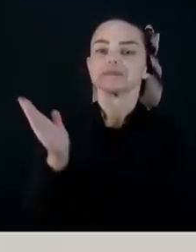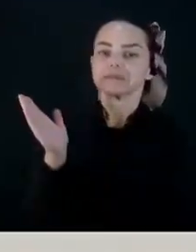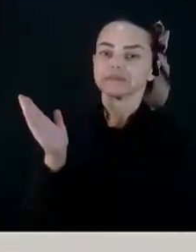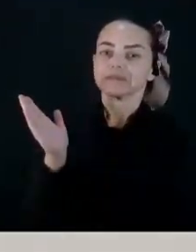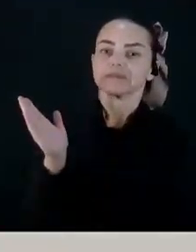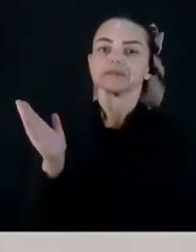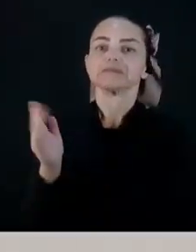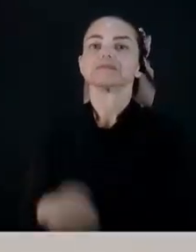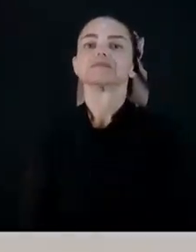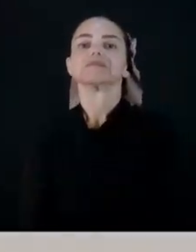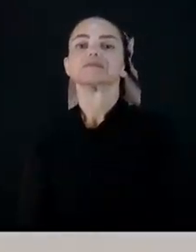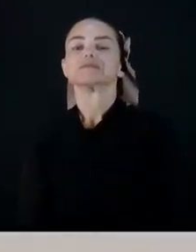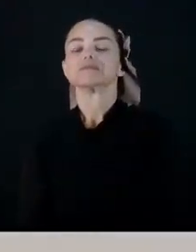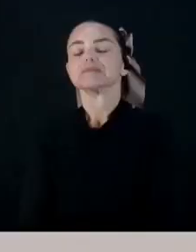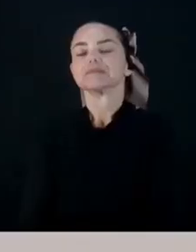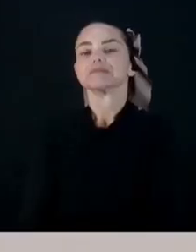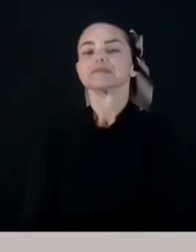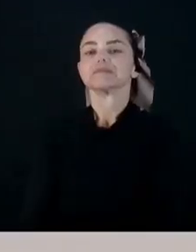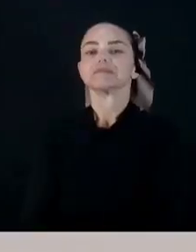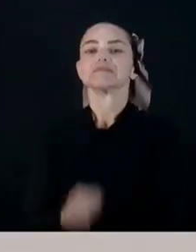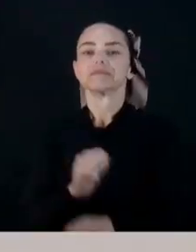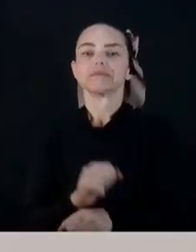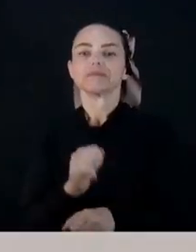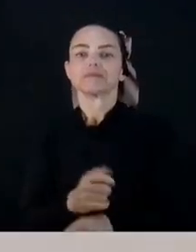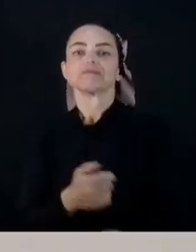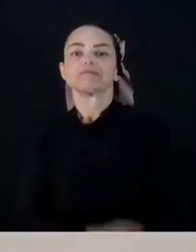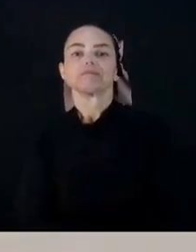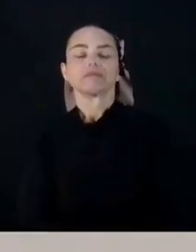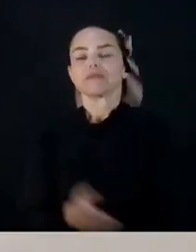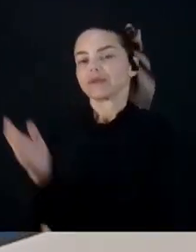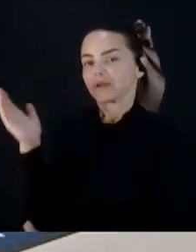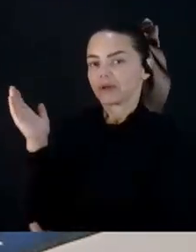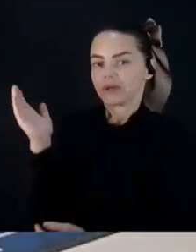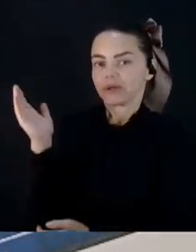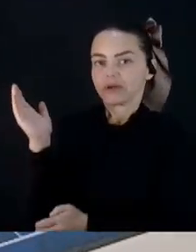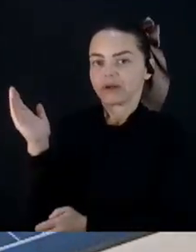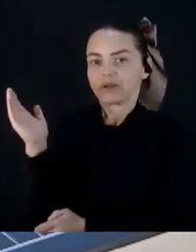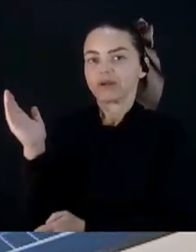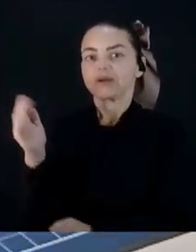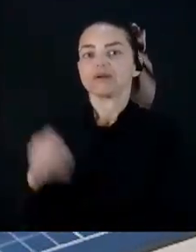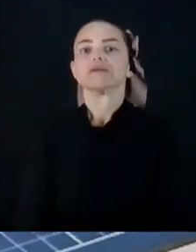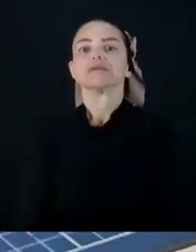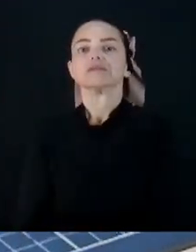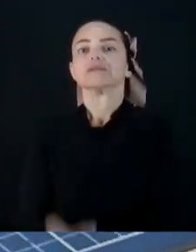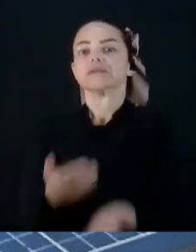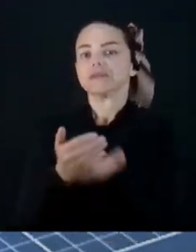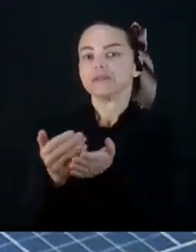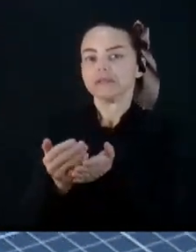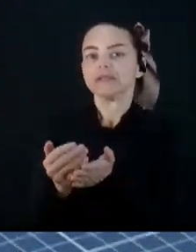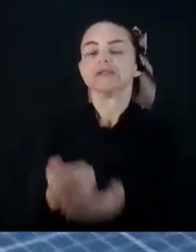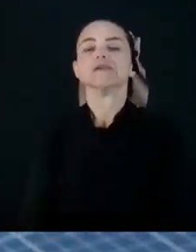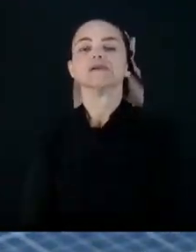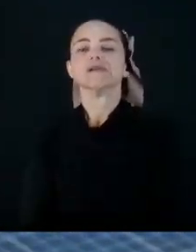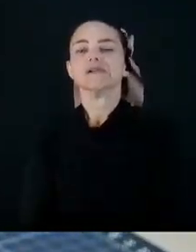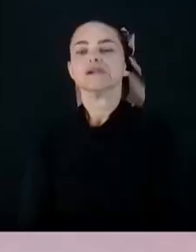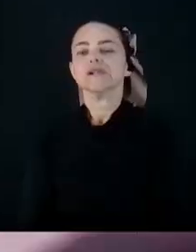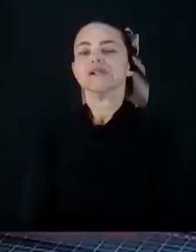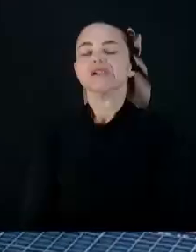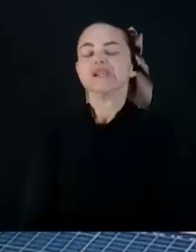outro lado, vou parar aqui com o retrocesso, vou pular esse pedaço para desvirar e vou começar aqui com o retrocesso até o final.